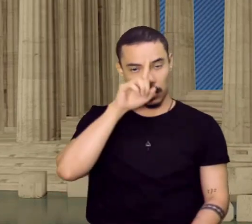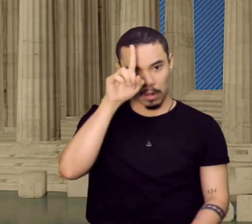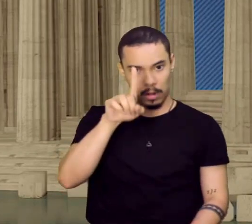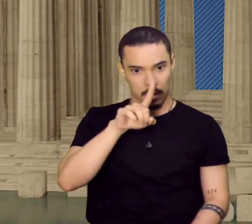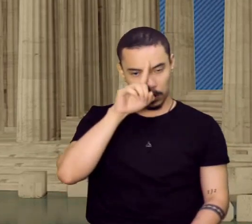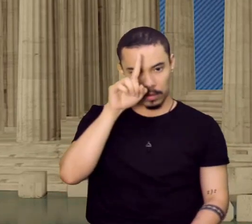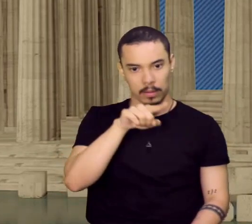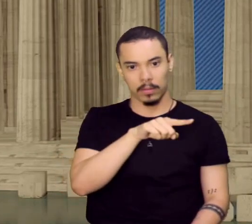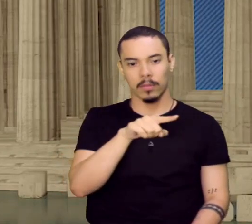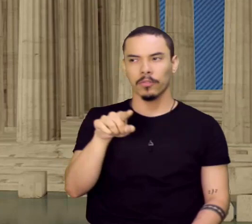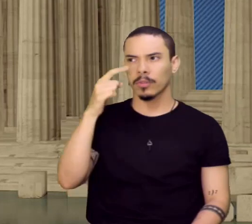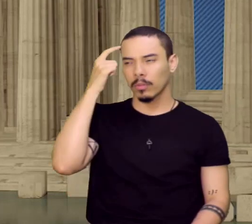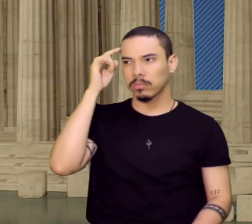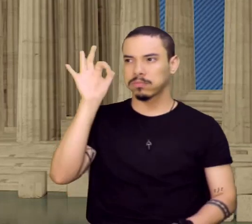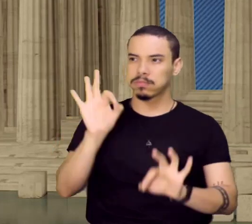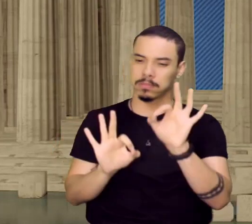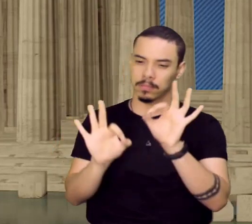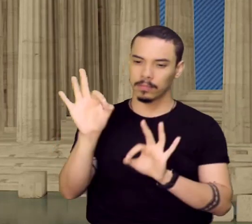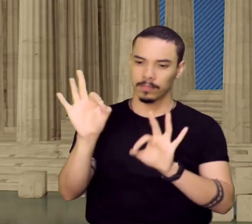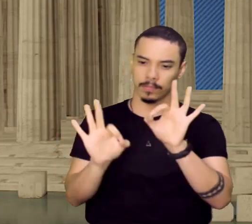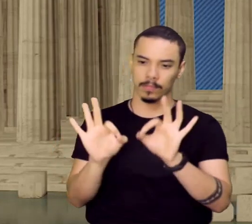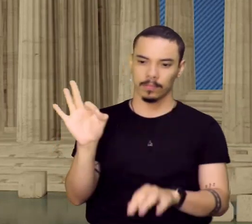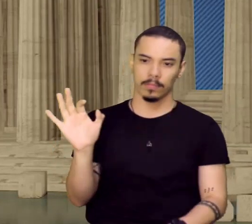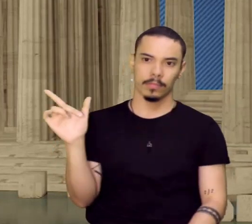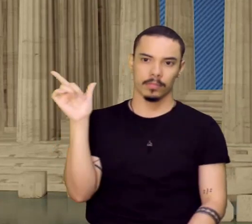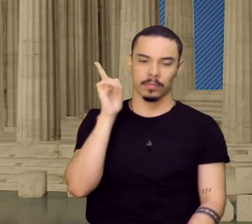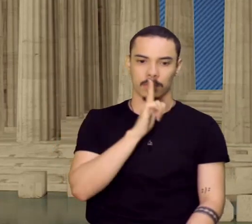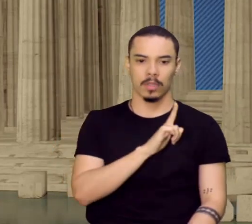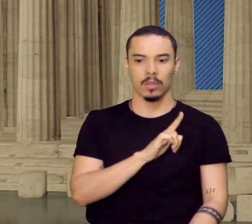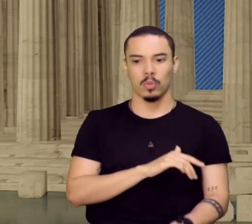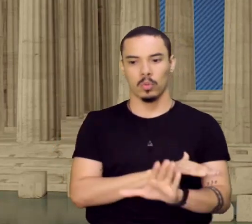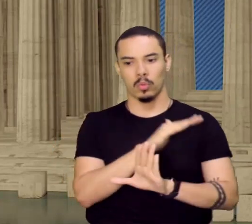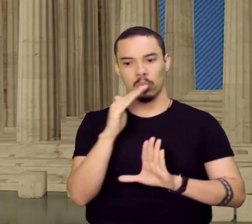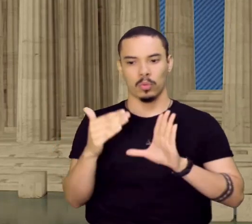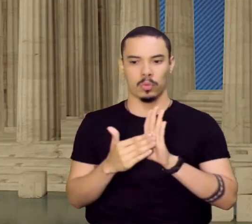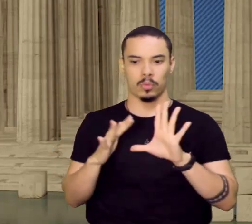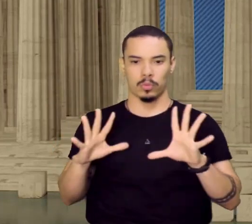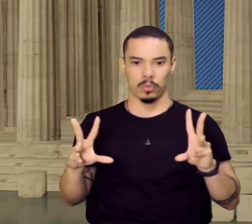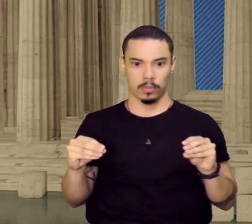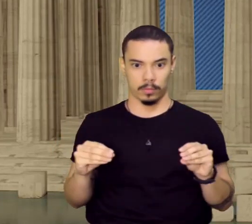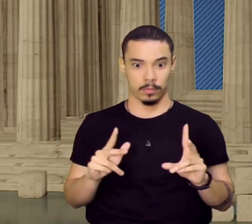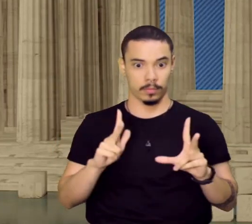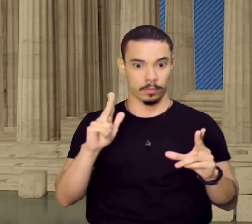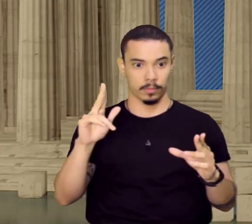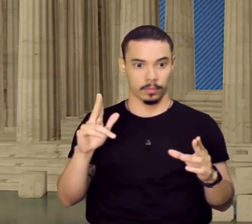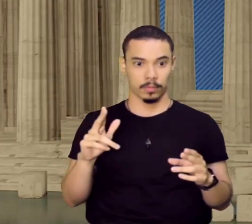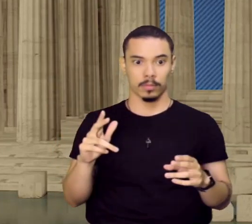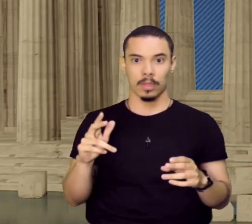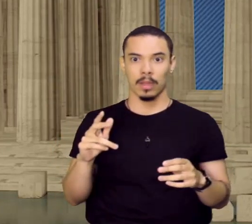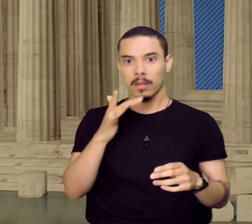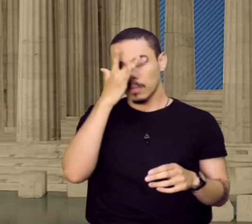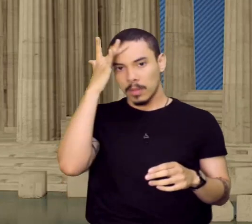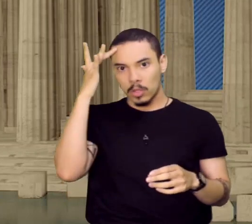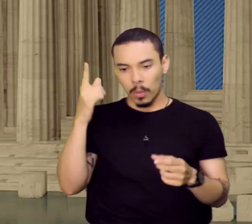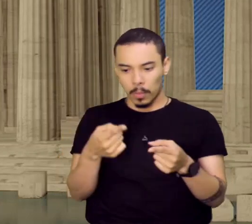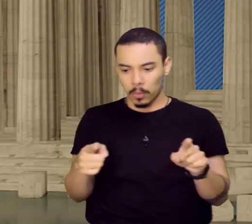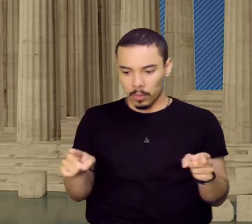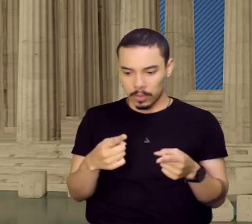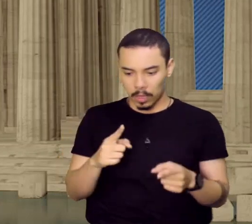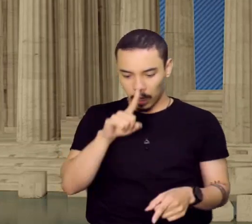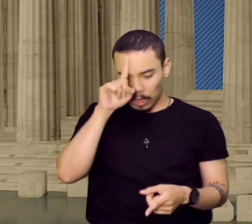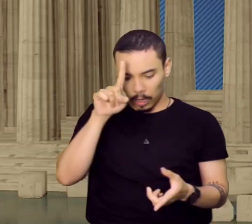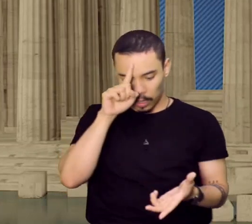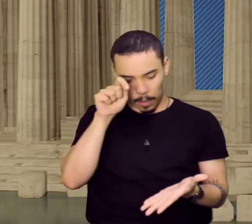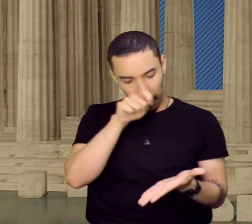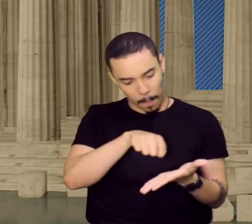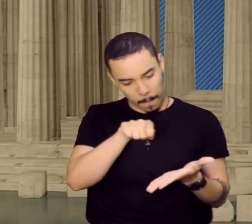vão organizá-las, trazer à tona. É como um compositor, ele pega todos os fragmentos de textos,